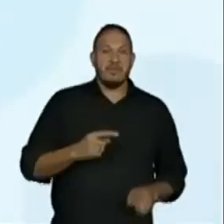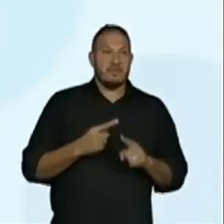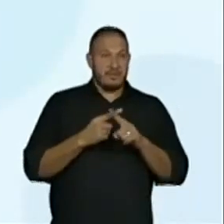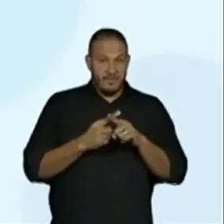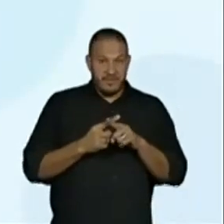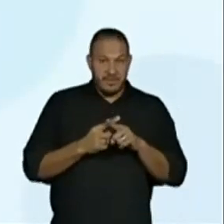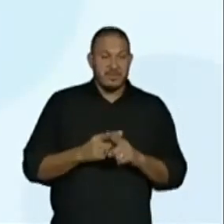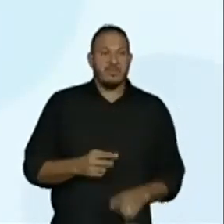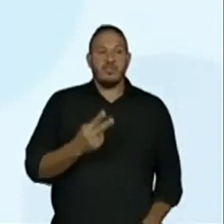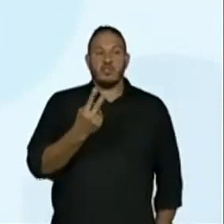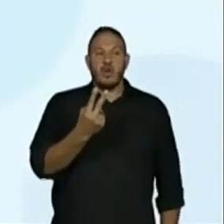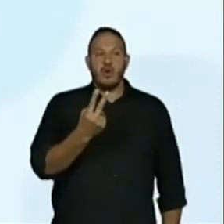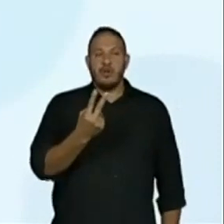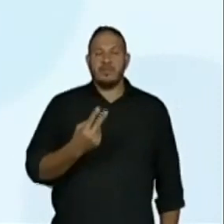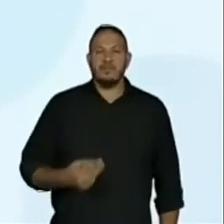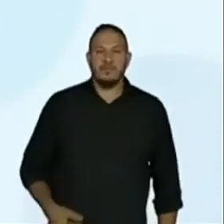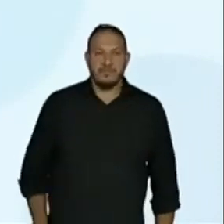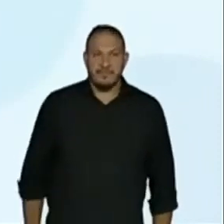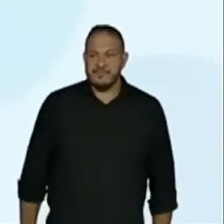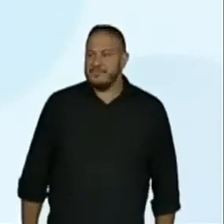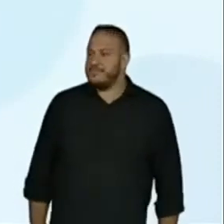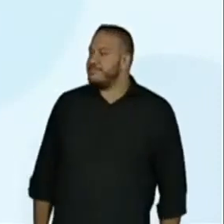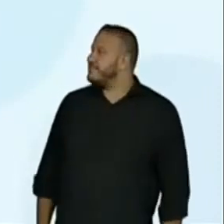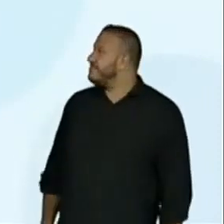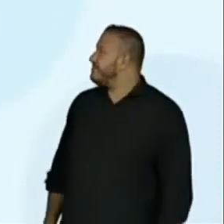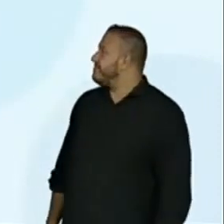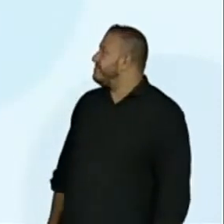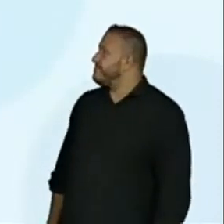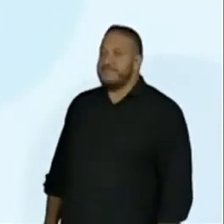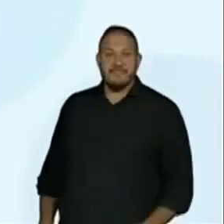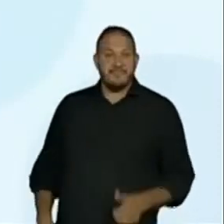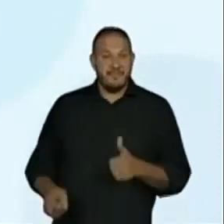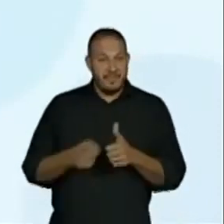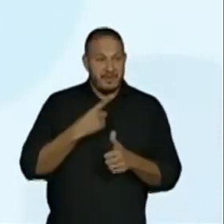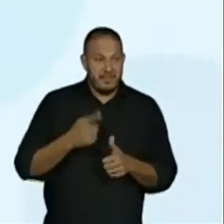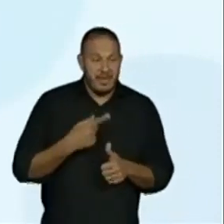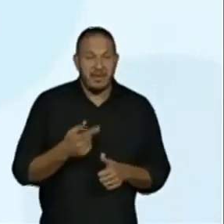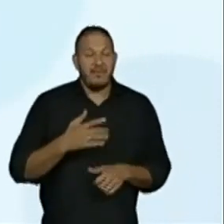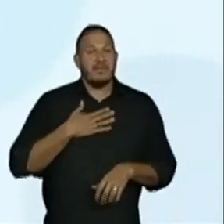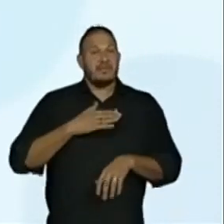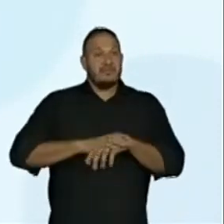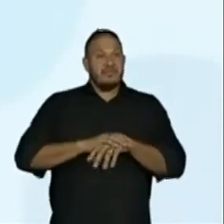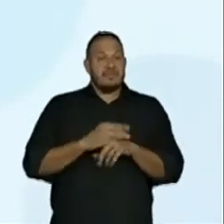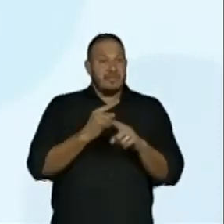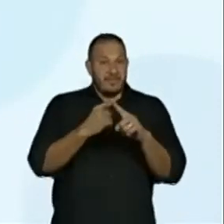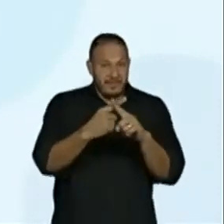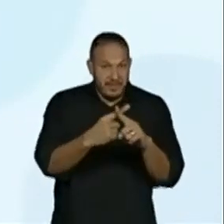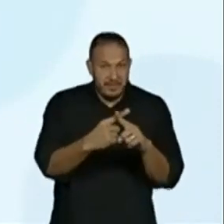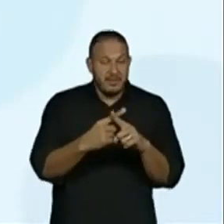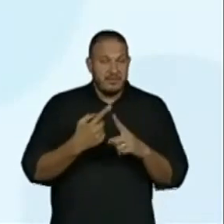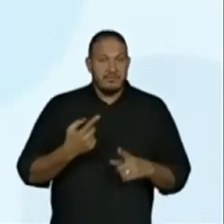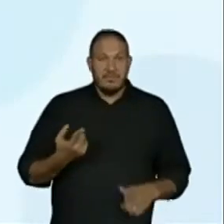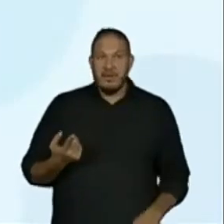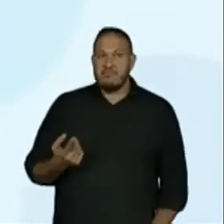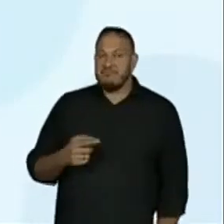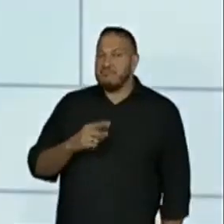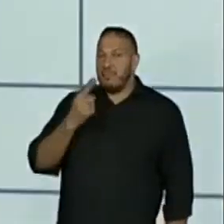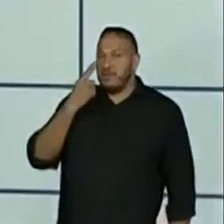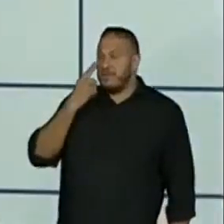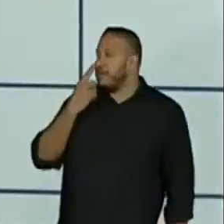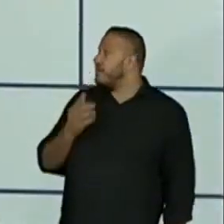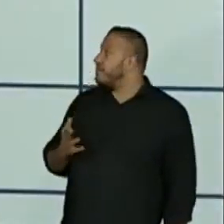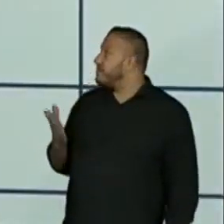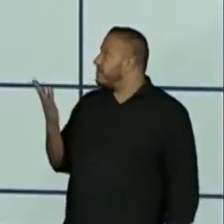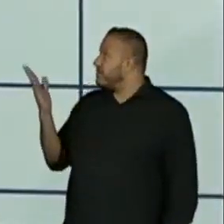vezes 2. Primeiro eu vou multiplicar o que está aí do lado direito da vírgula, não é? a parte